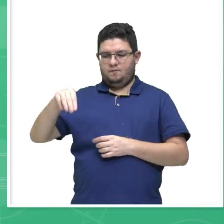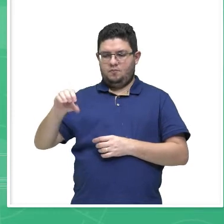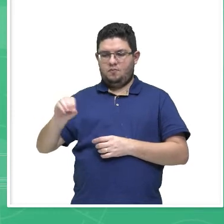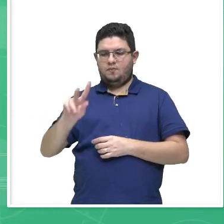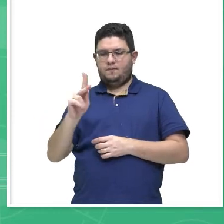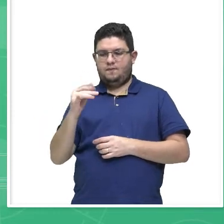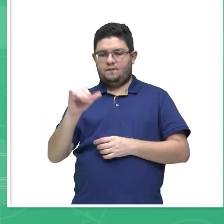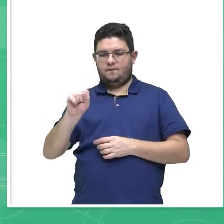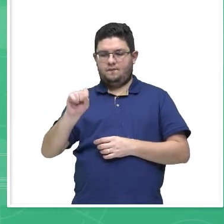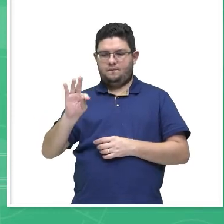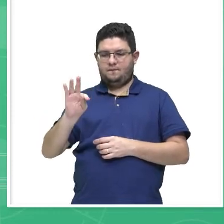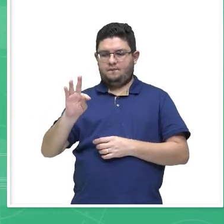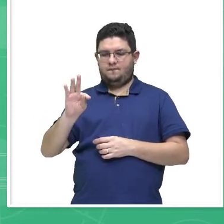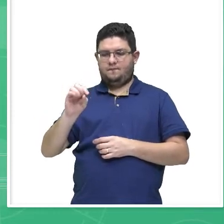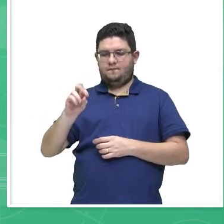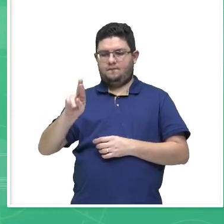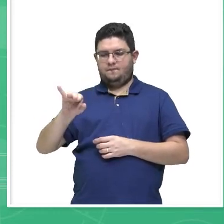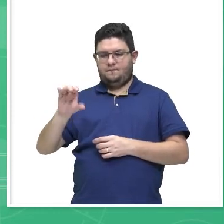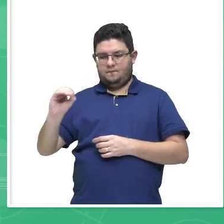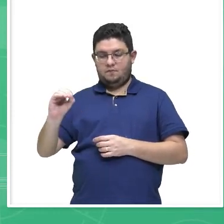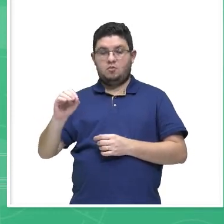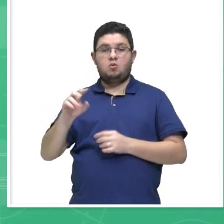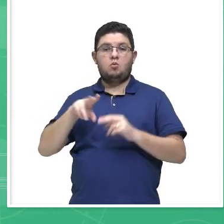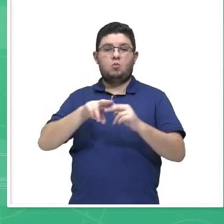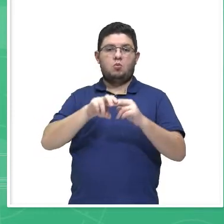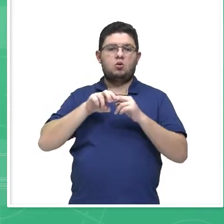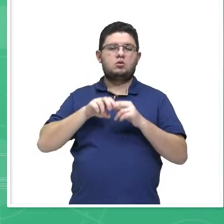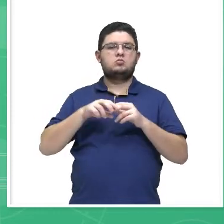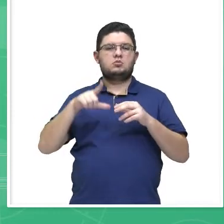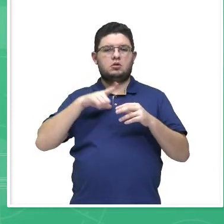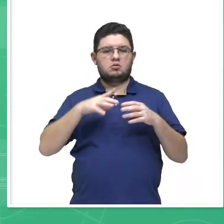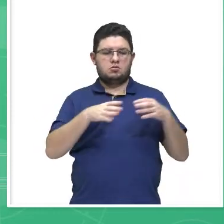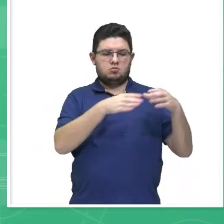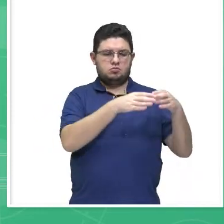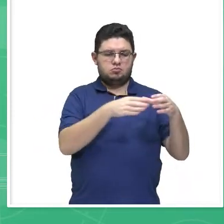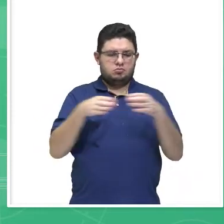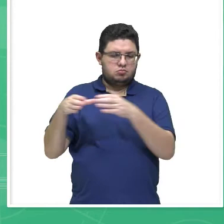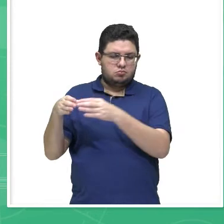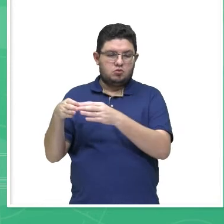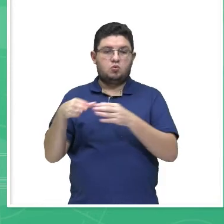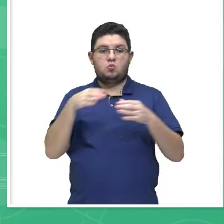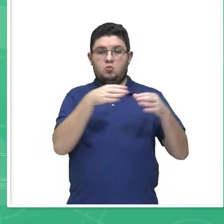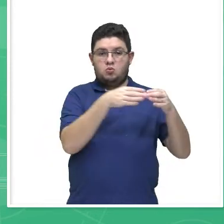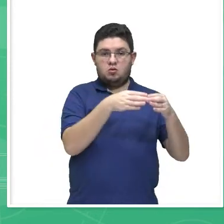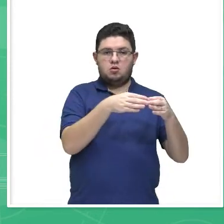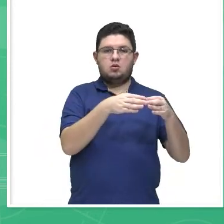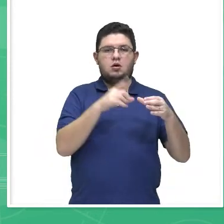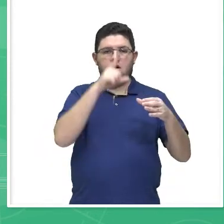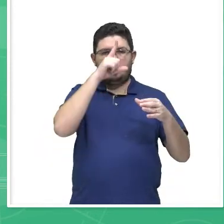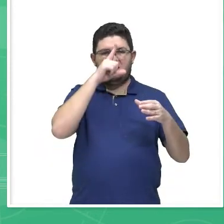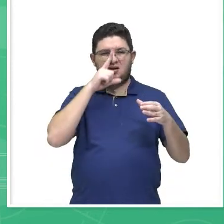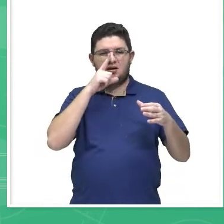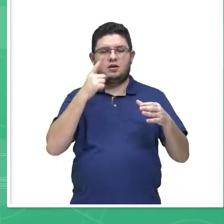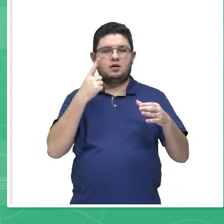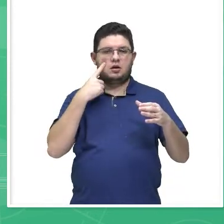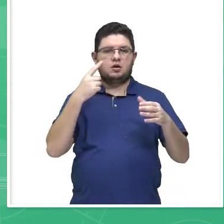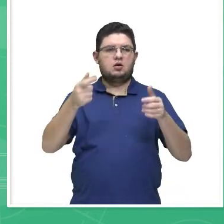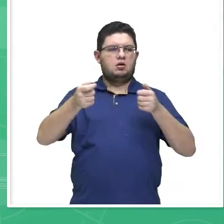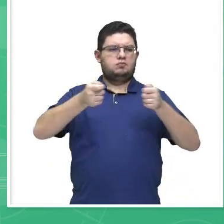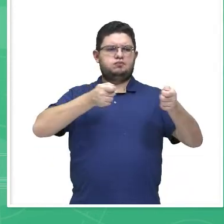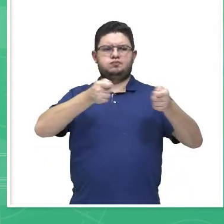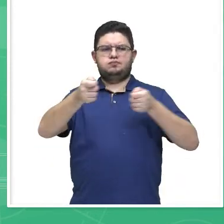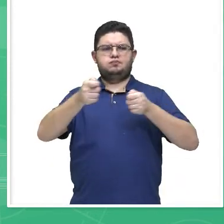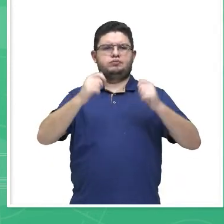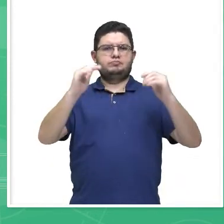classe está dividida apenas em duas partes. Quem detém os meios de produção, que está na